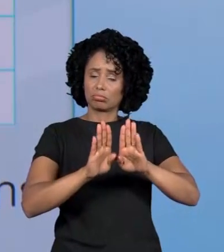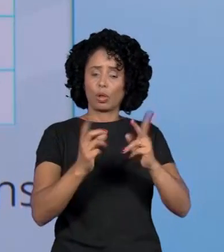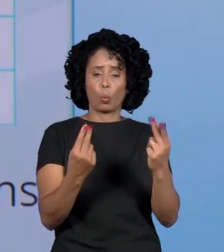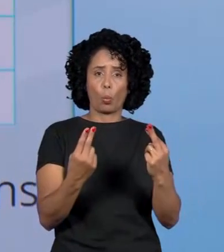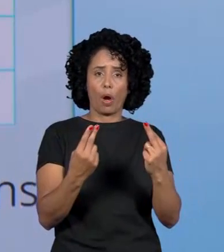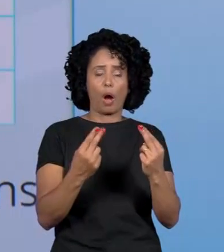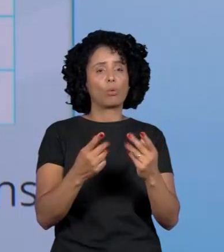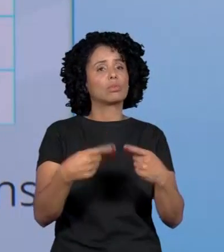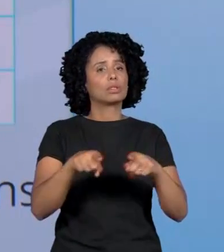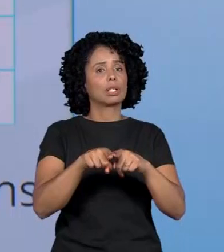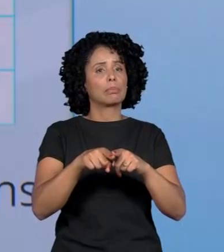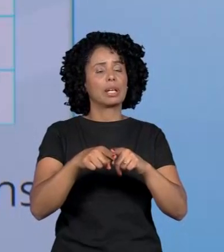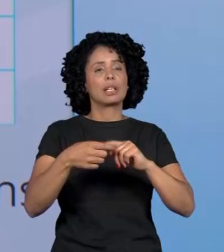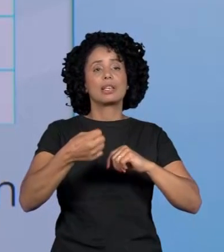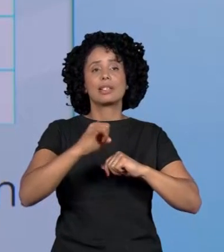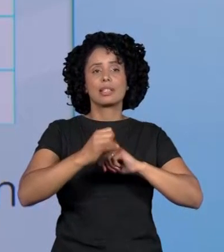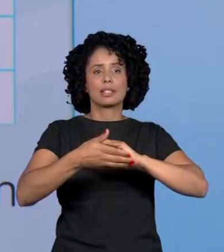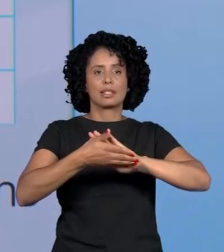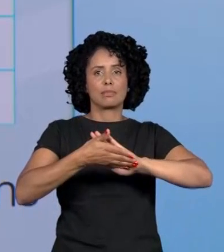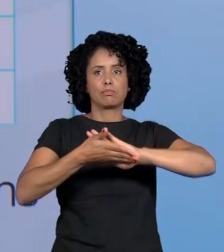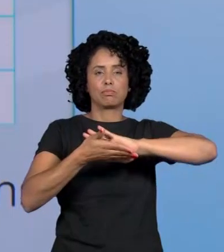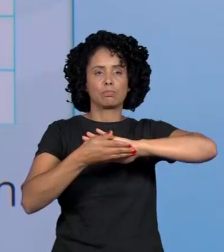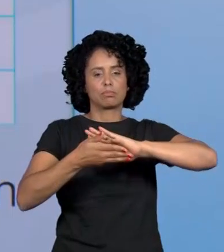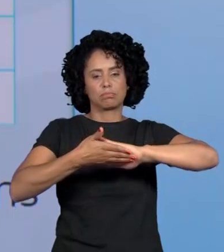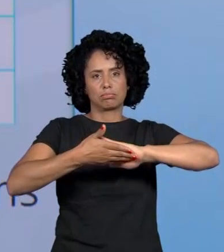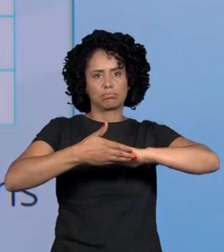é? E aí?